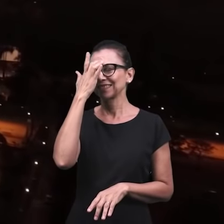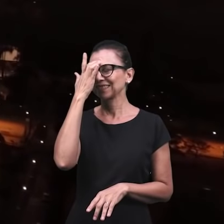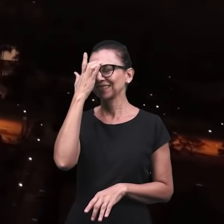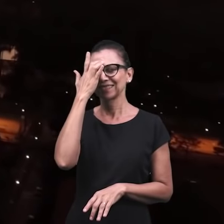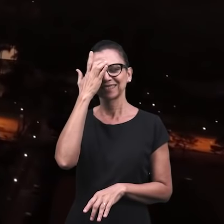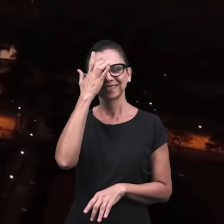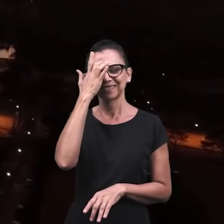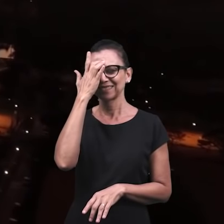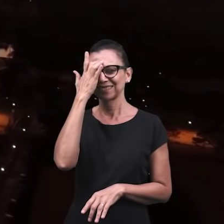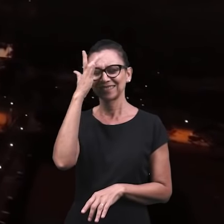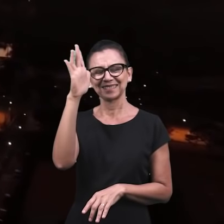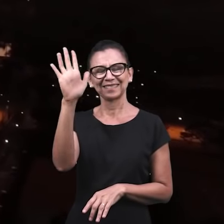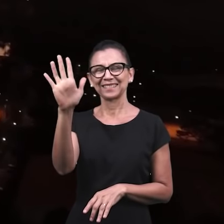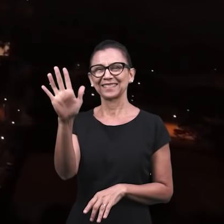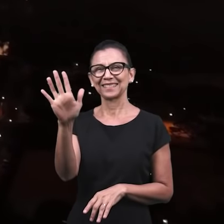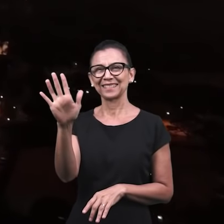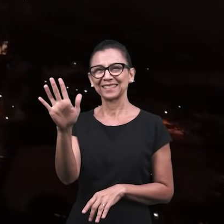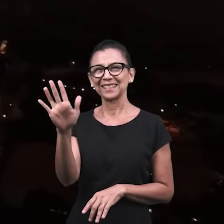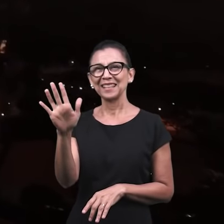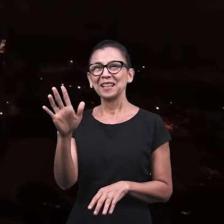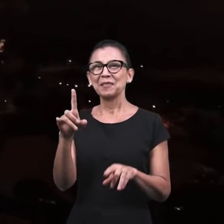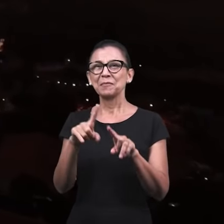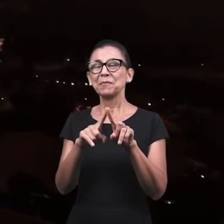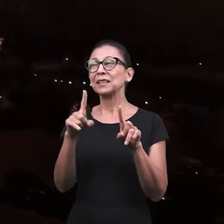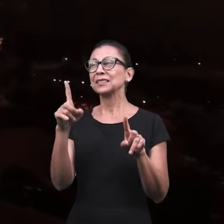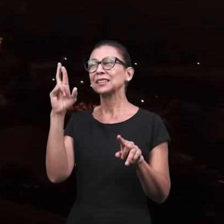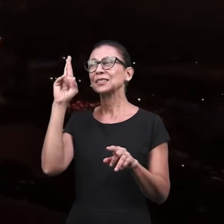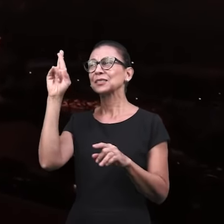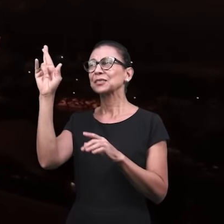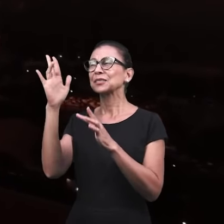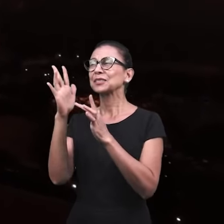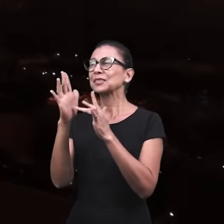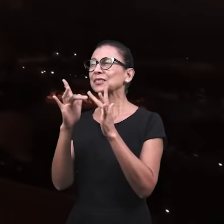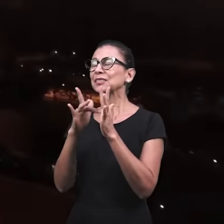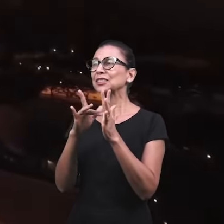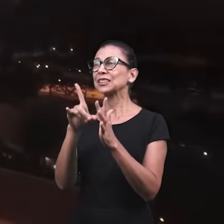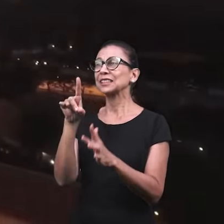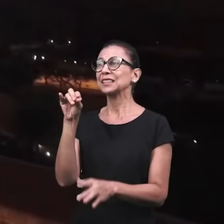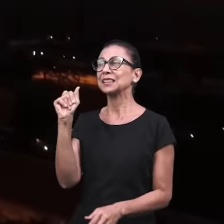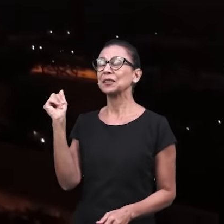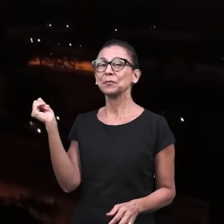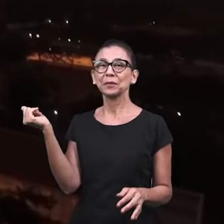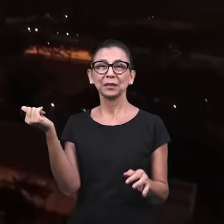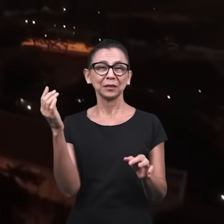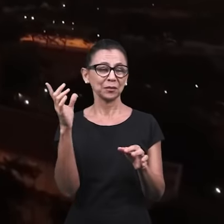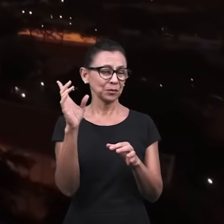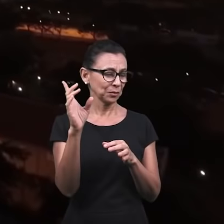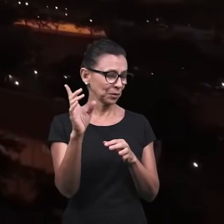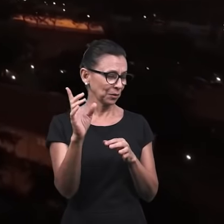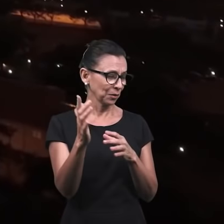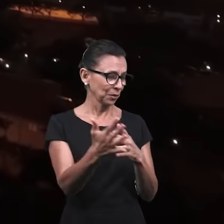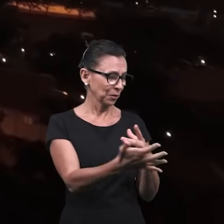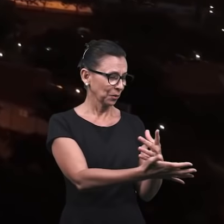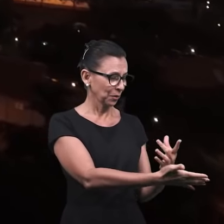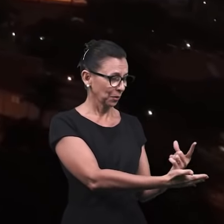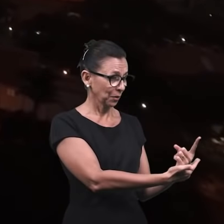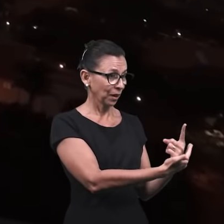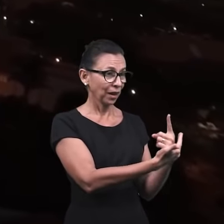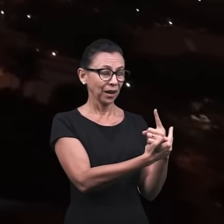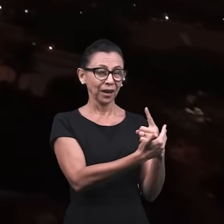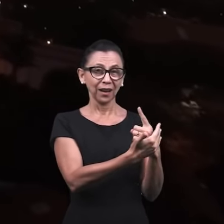Eu também não sabia, mas Jesus um dia me